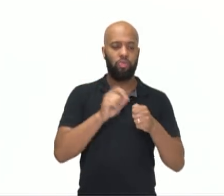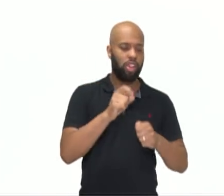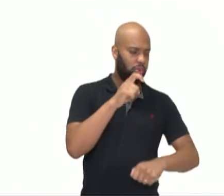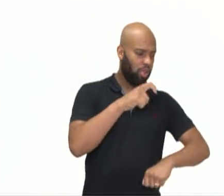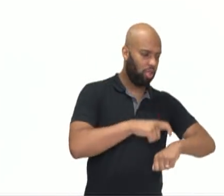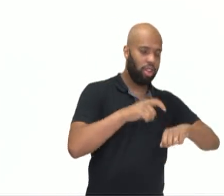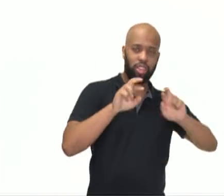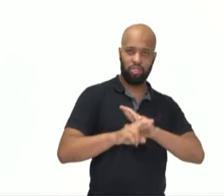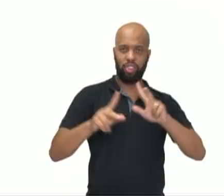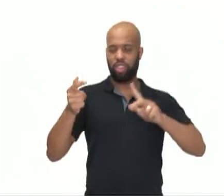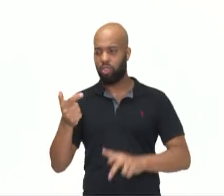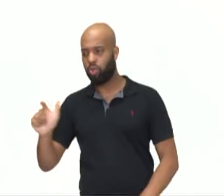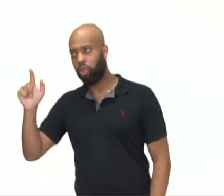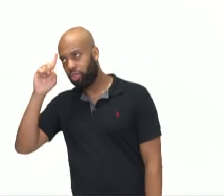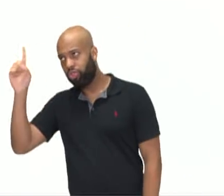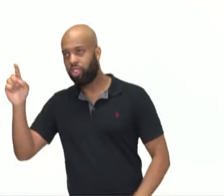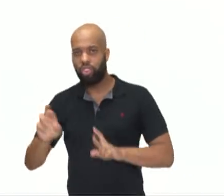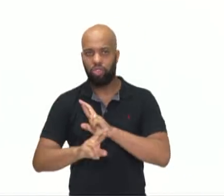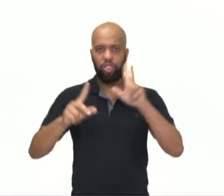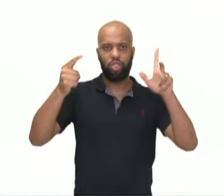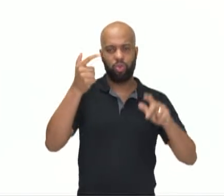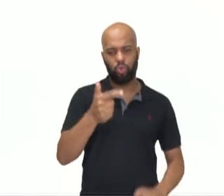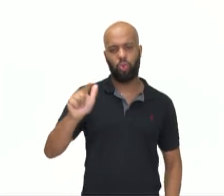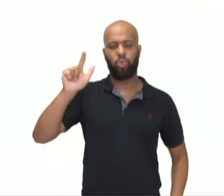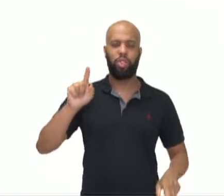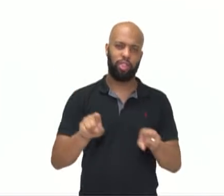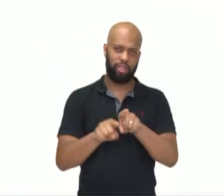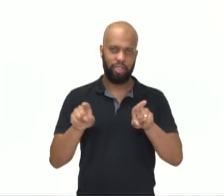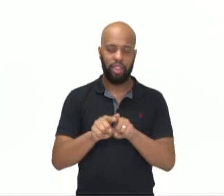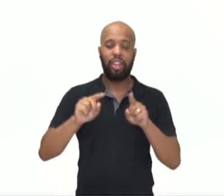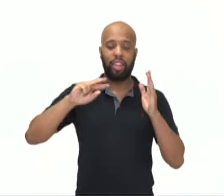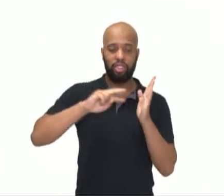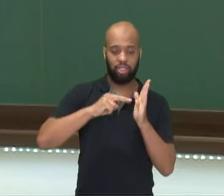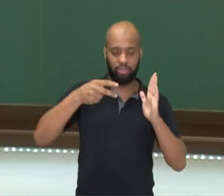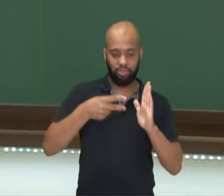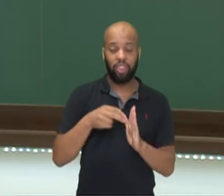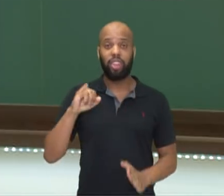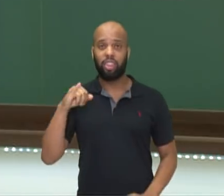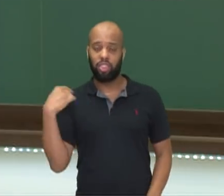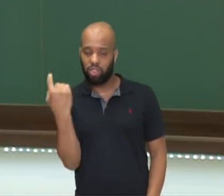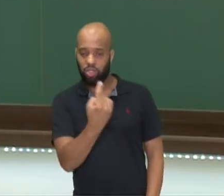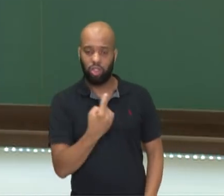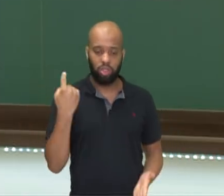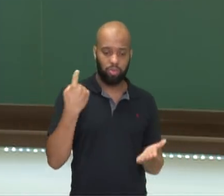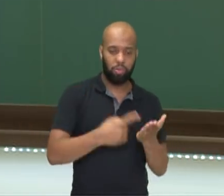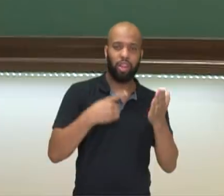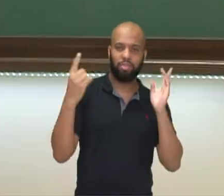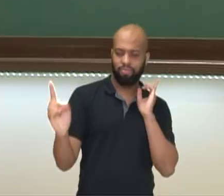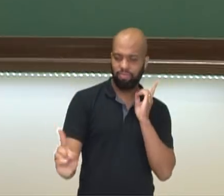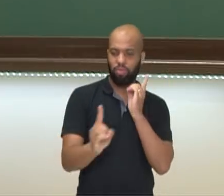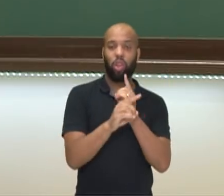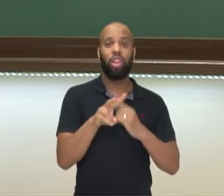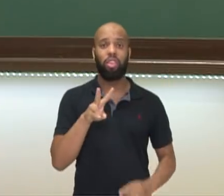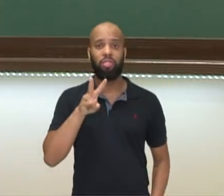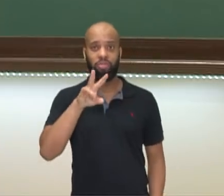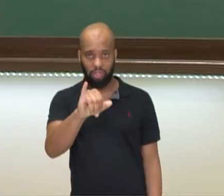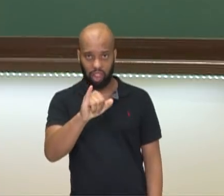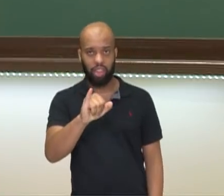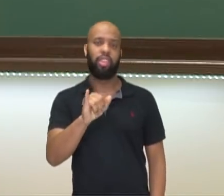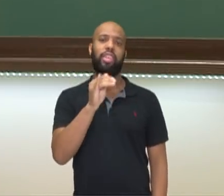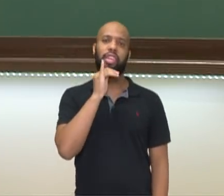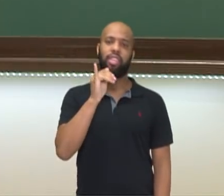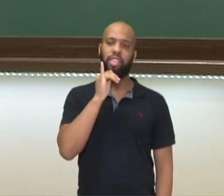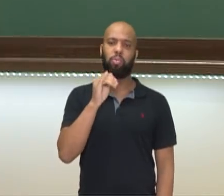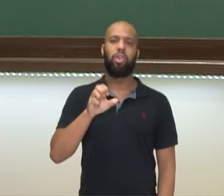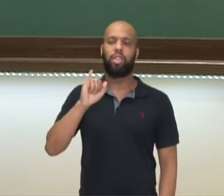da outra, um dia seja diferente do outro. Quer dizer, quando nós marcamos um encontro, quando nós marcamos que